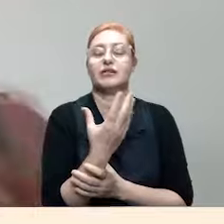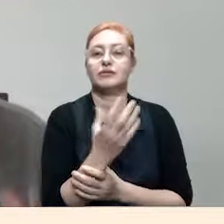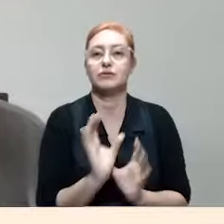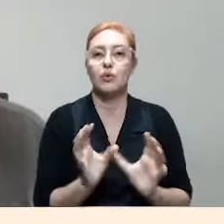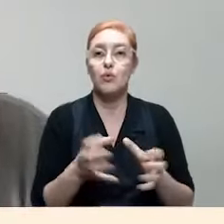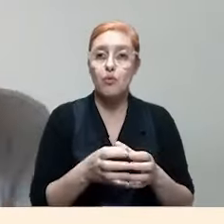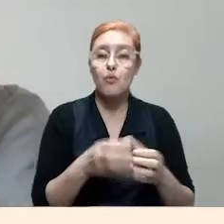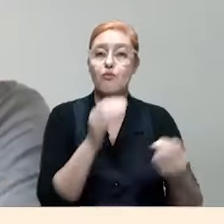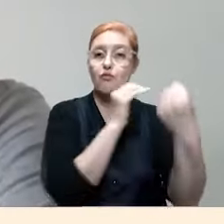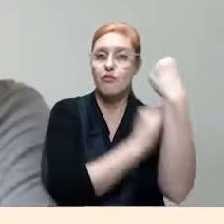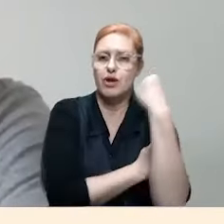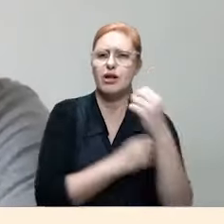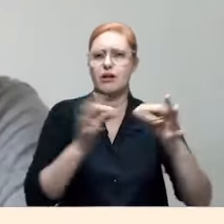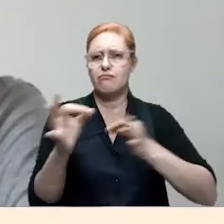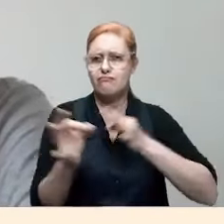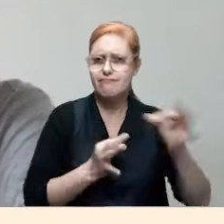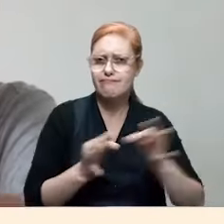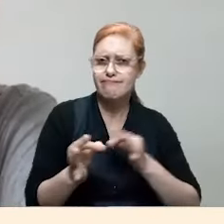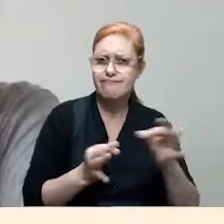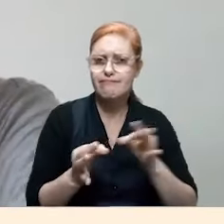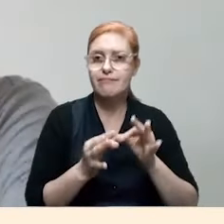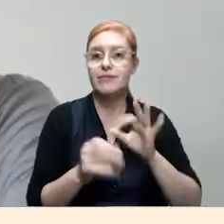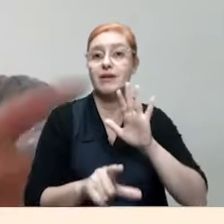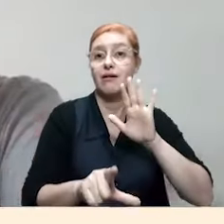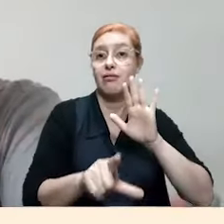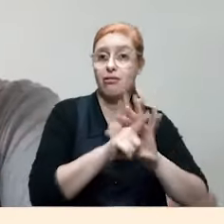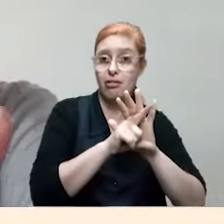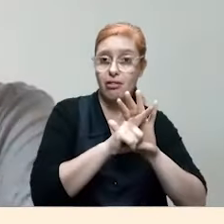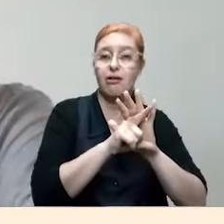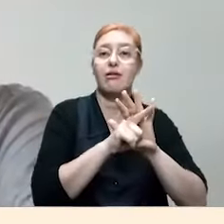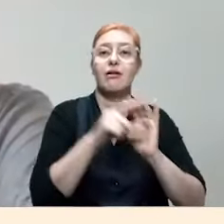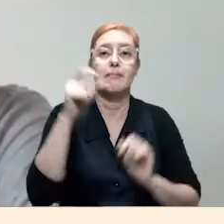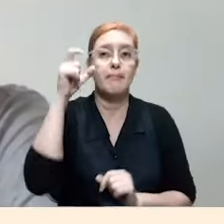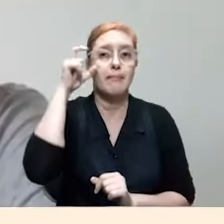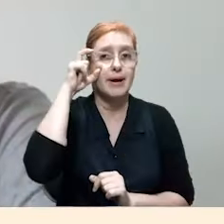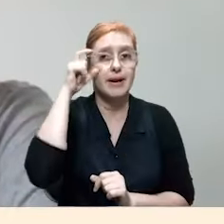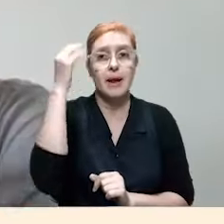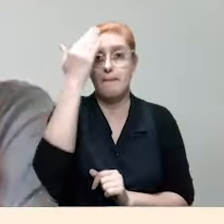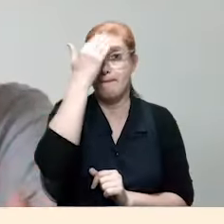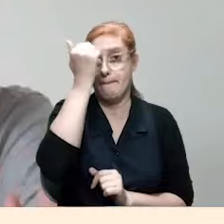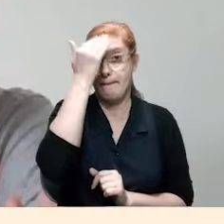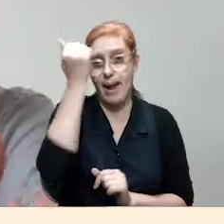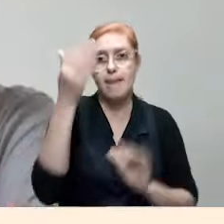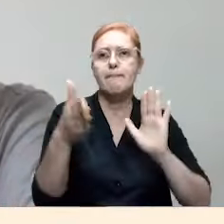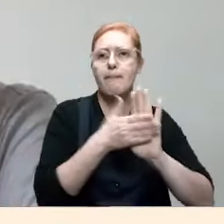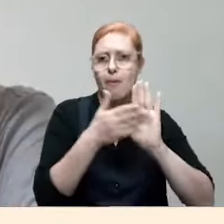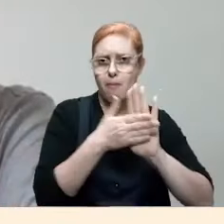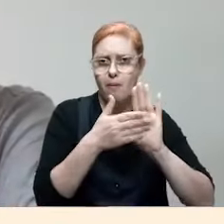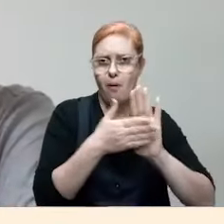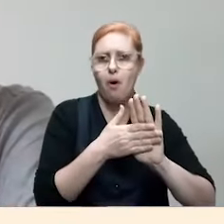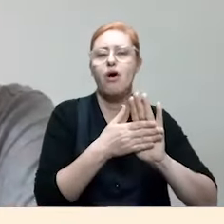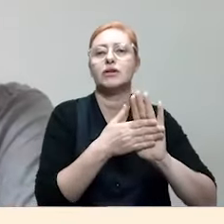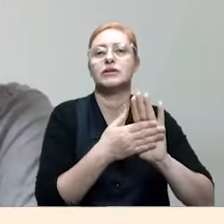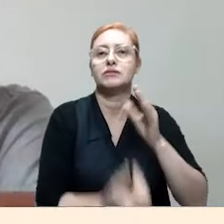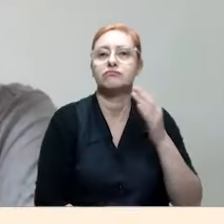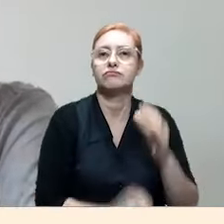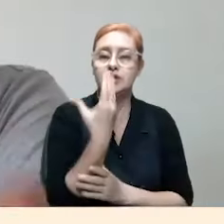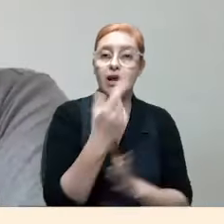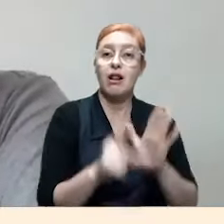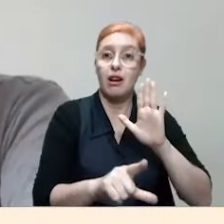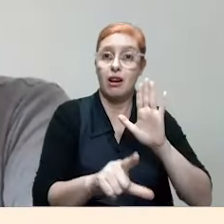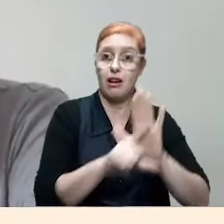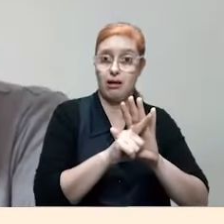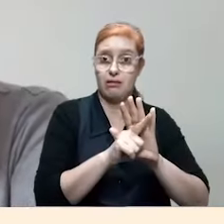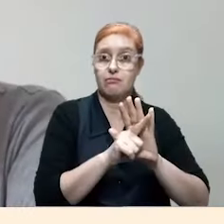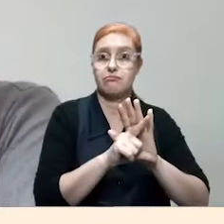que elaboraram a Lei Maria da Penha, a proposta, né, de criar uma lei que pudesse enfrentar